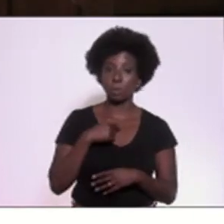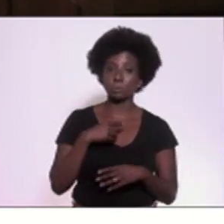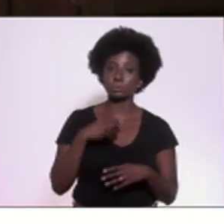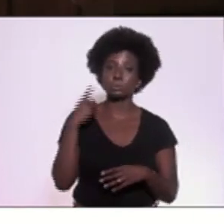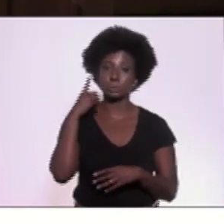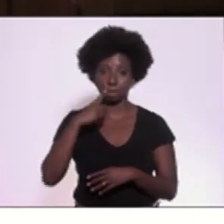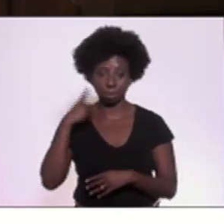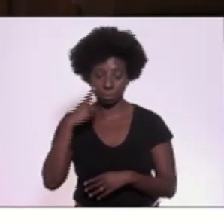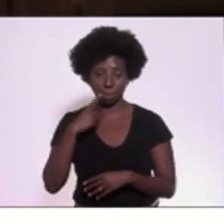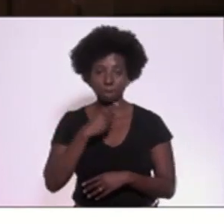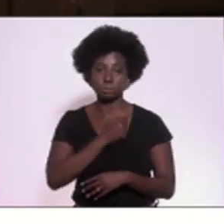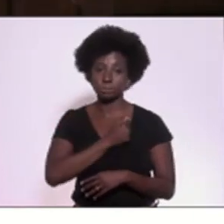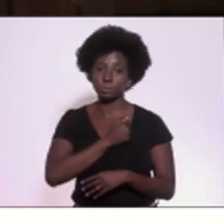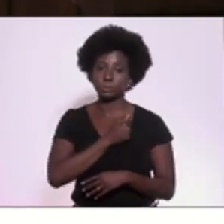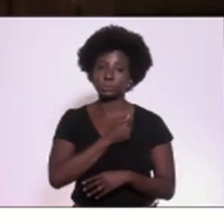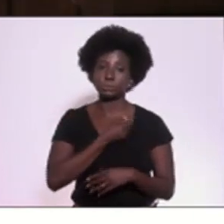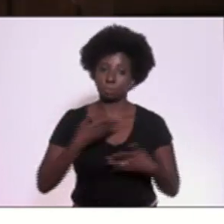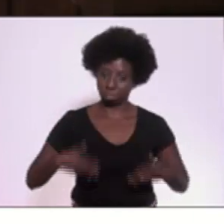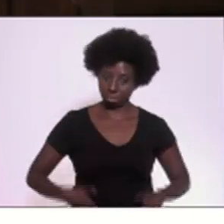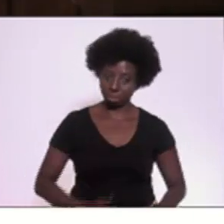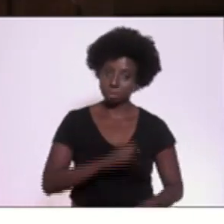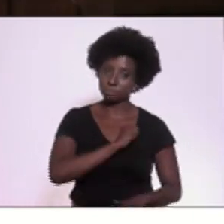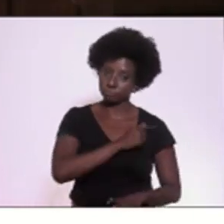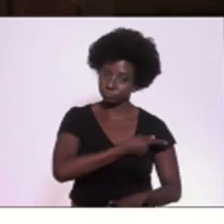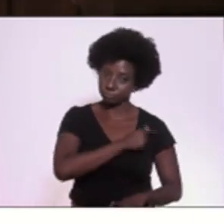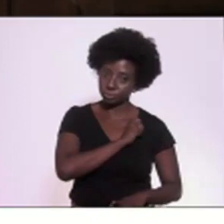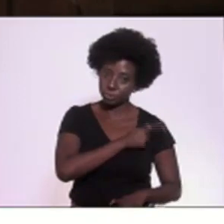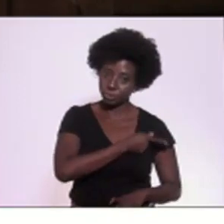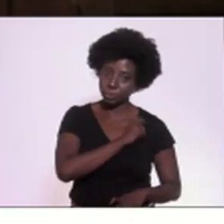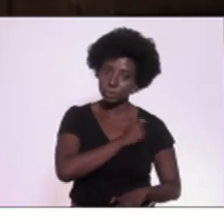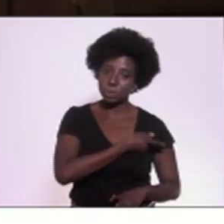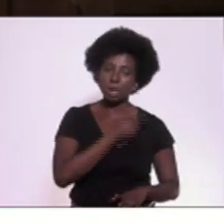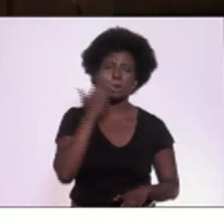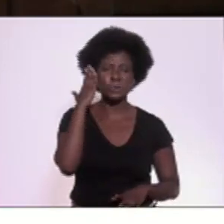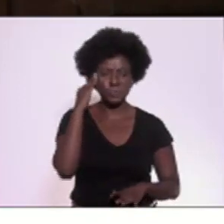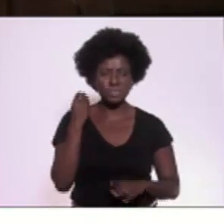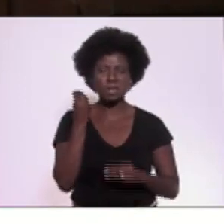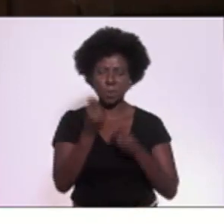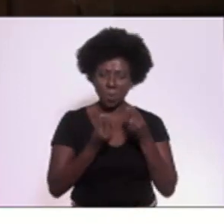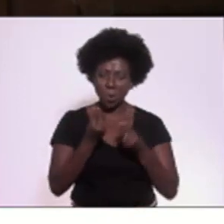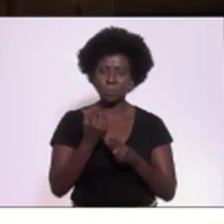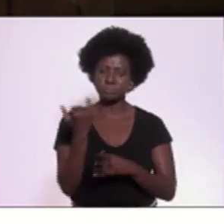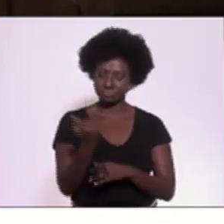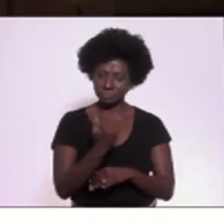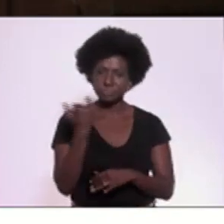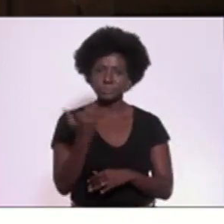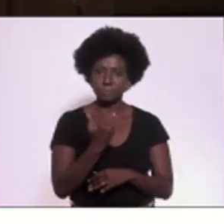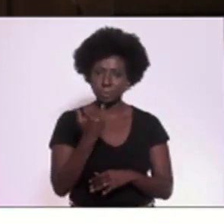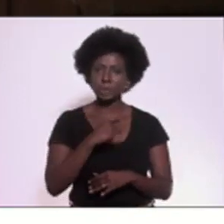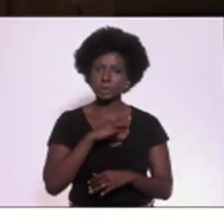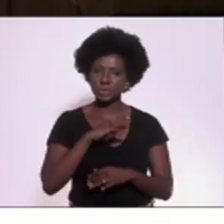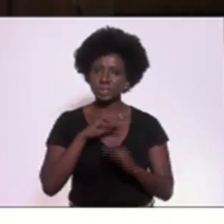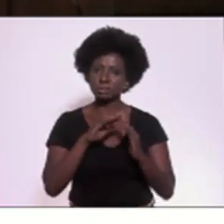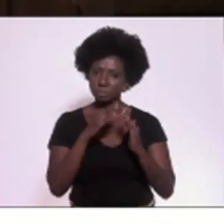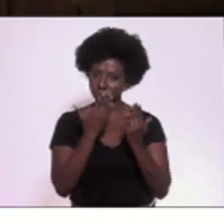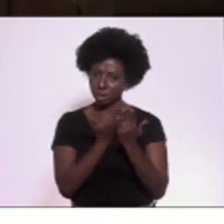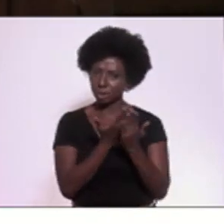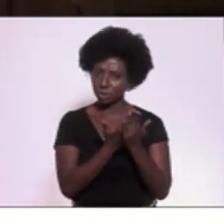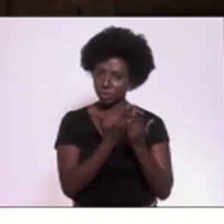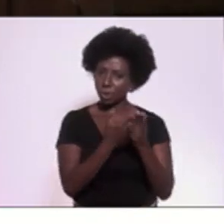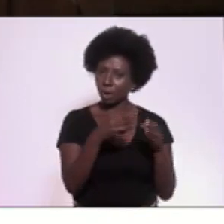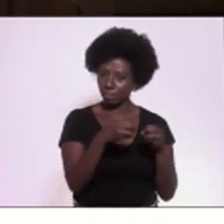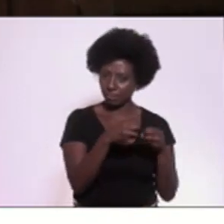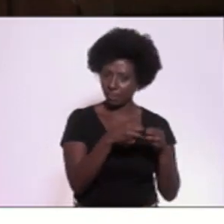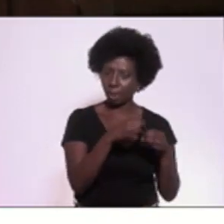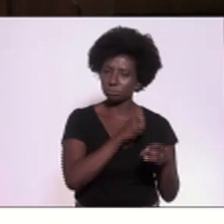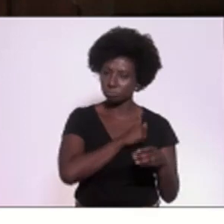criado no Mutuá, eu conheço bem a questão que está sendo imposta hoje. A gente tem essa escola localizada ali no Paraíso, bem perto do